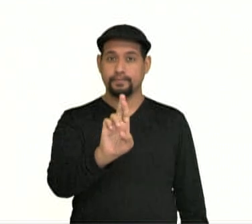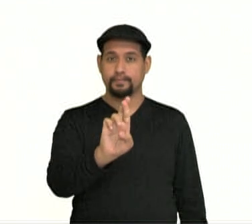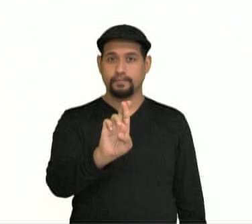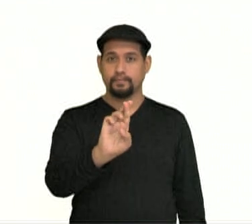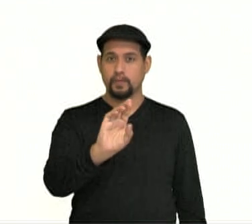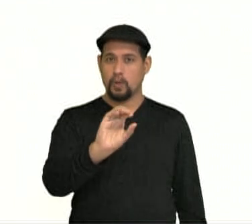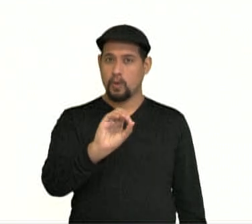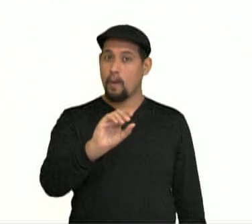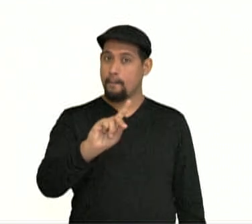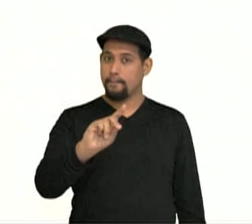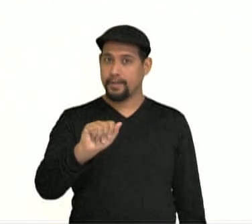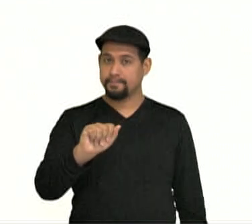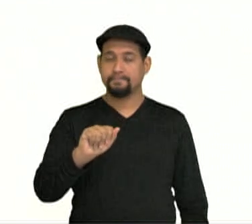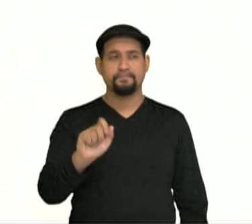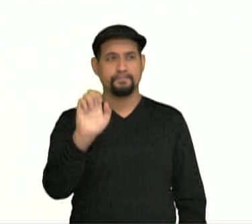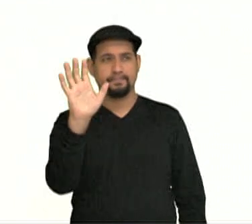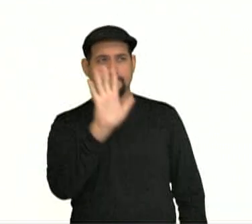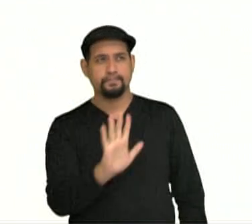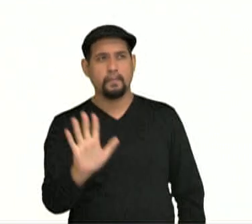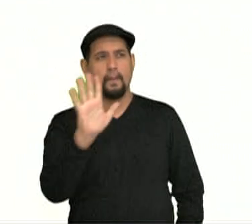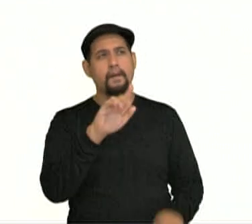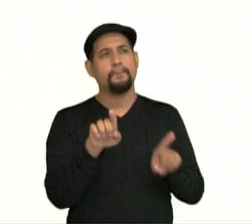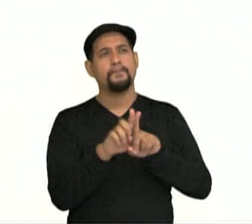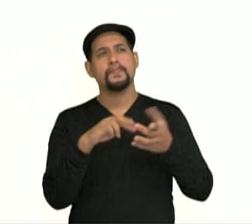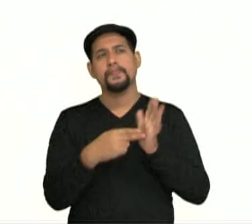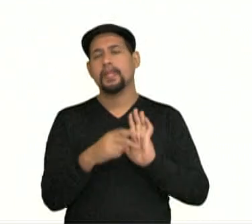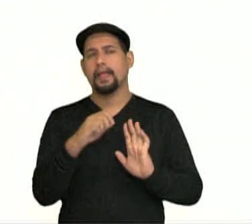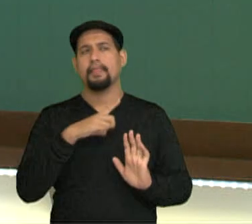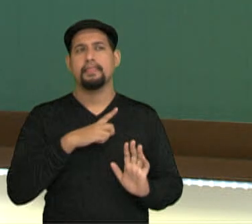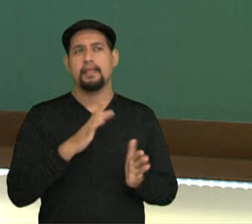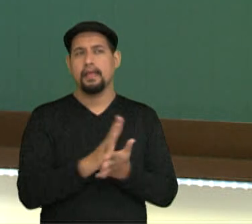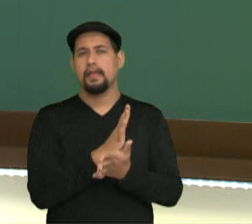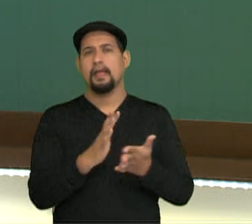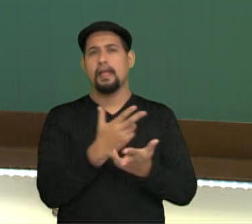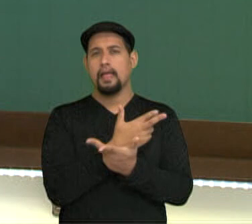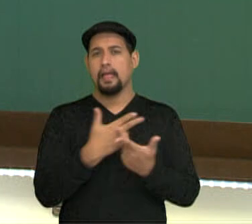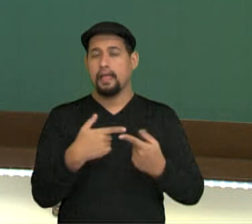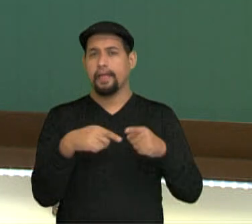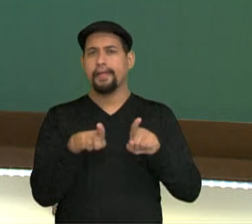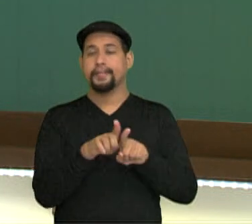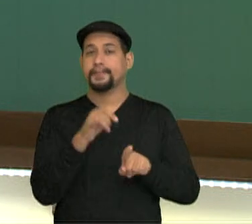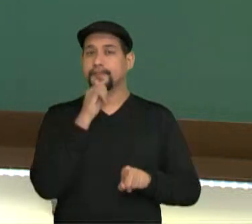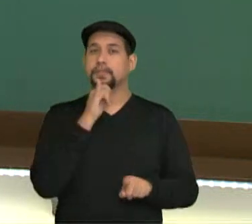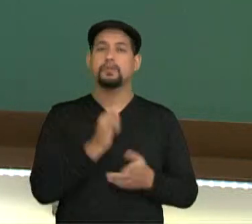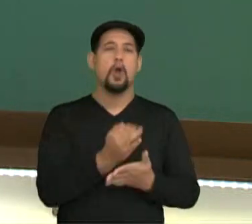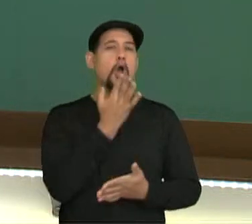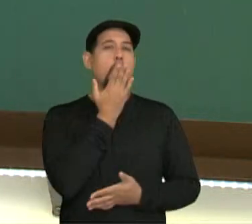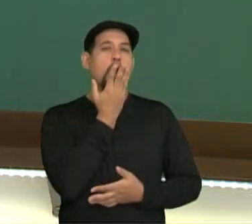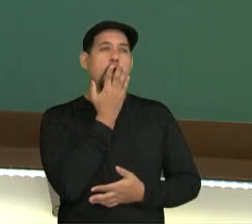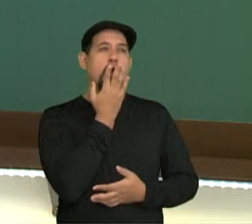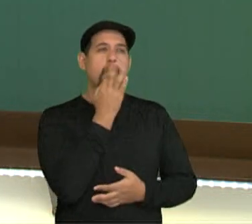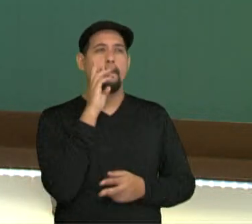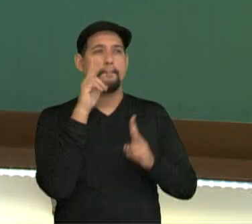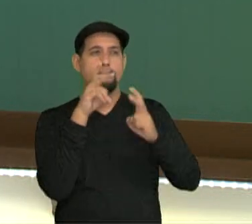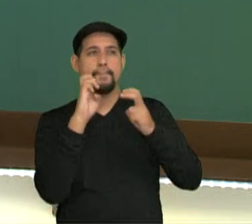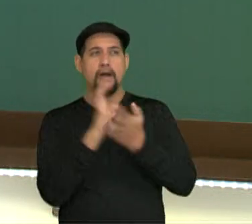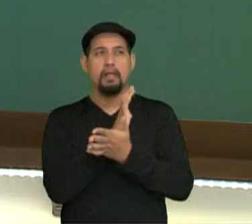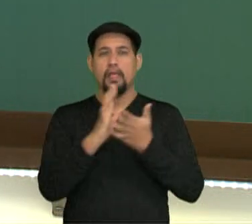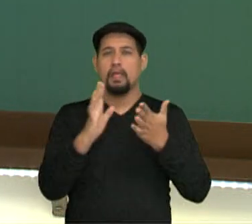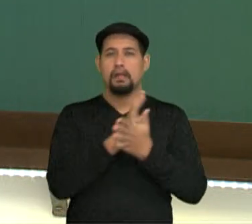satélite, que ela já traz alguns indícios por meio de cores, onde a gente percebe